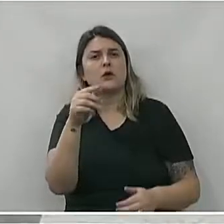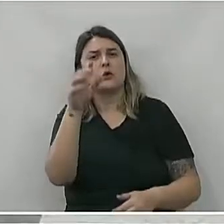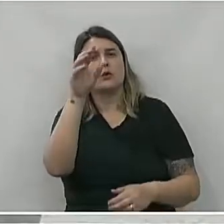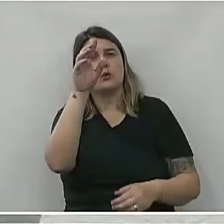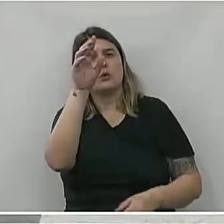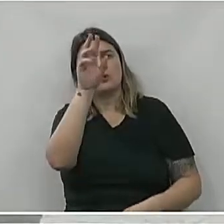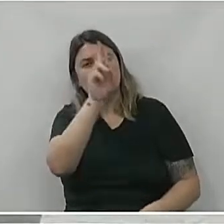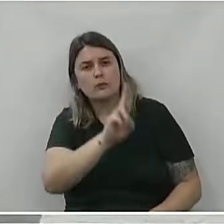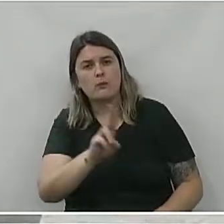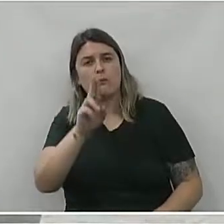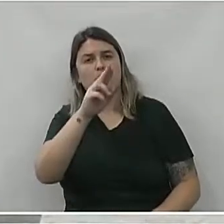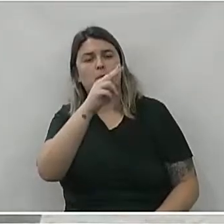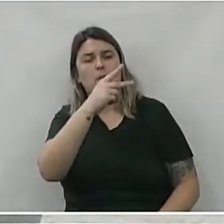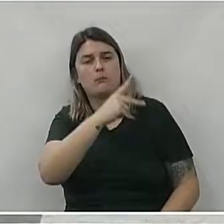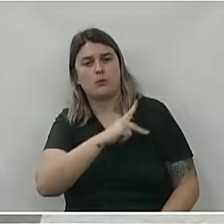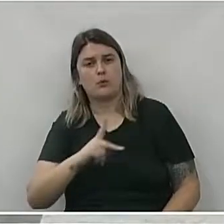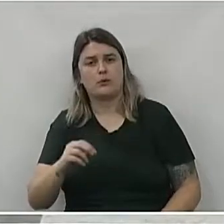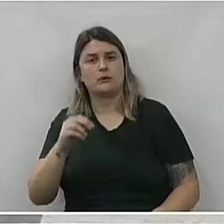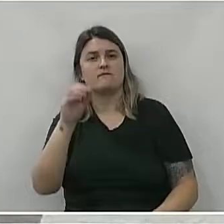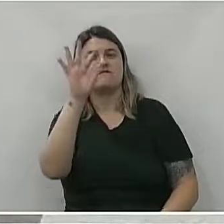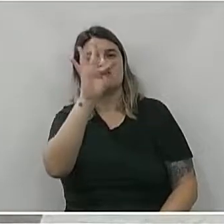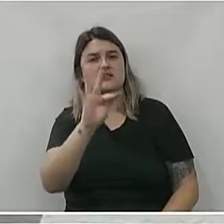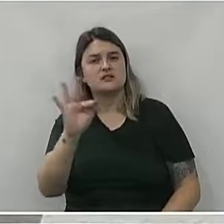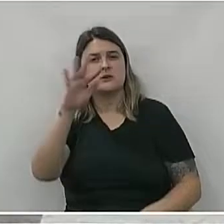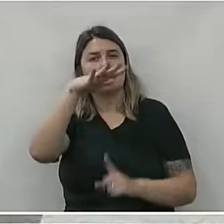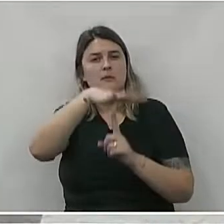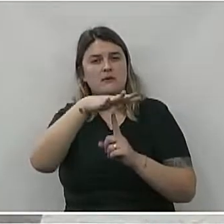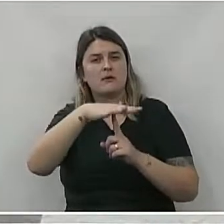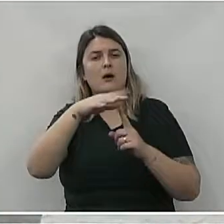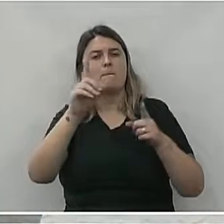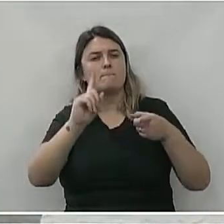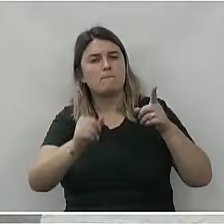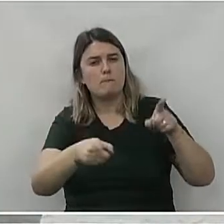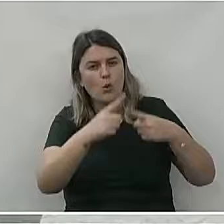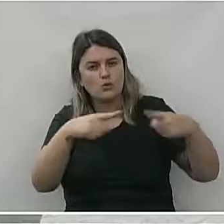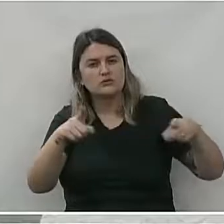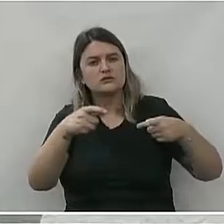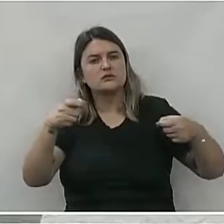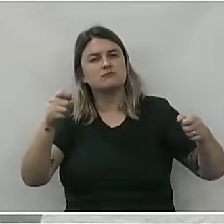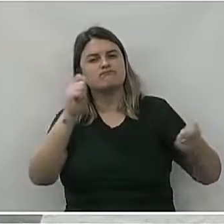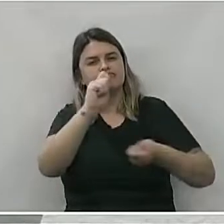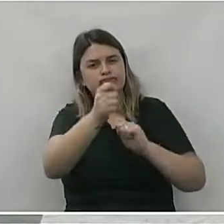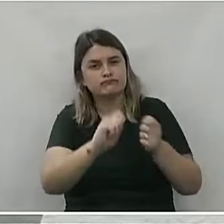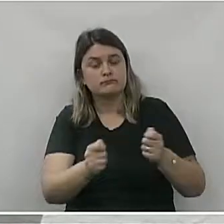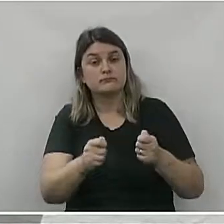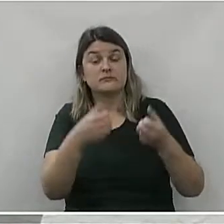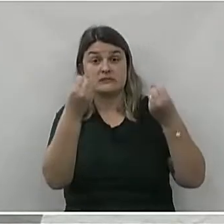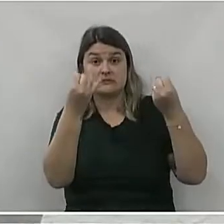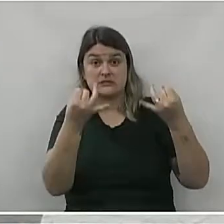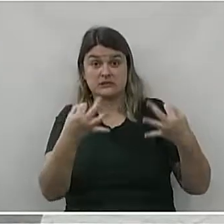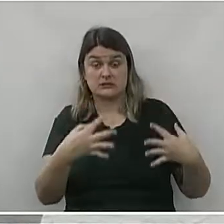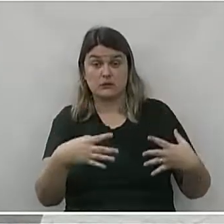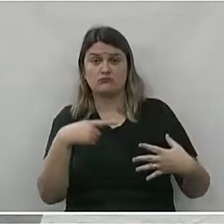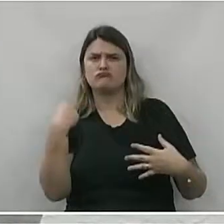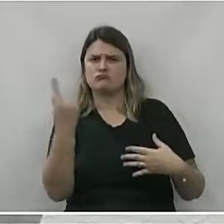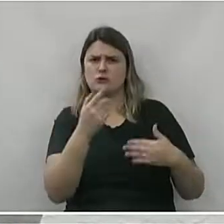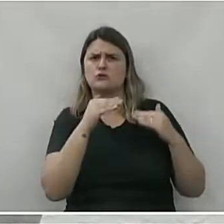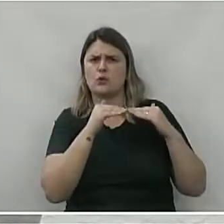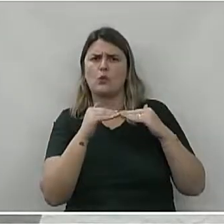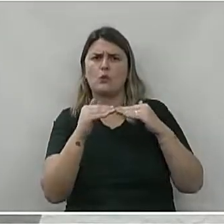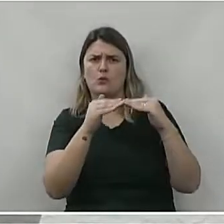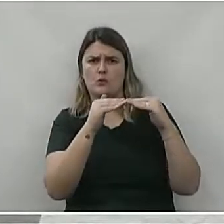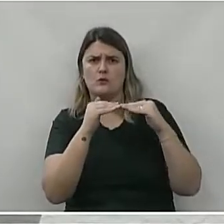Declara de utilidade pública municipal a Federação Paranaense de Fanfarras e Bandas. Fundamentação. Somos de